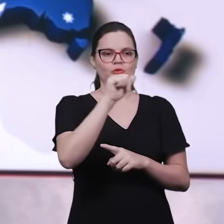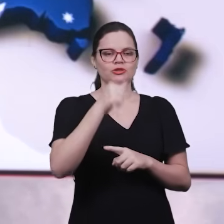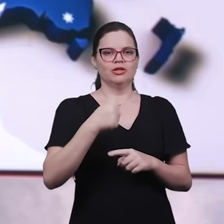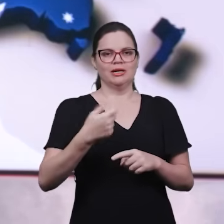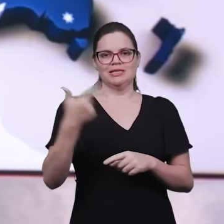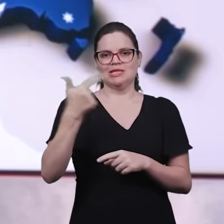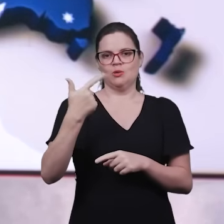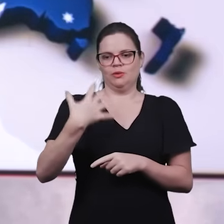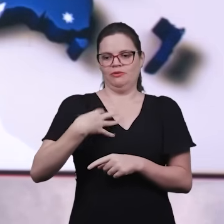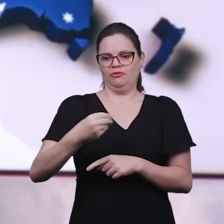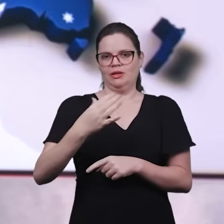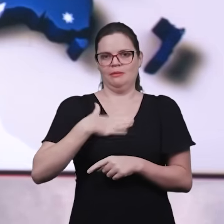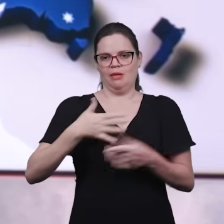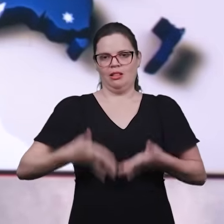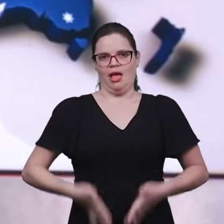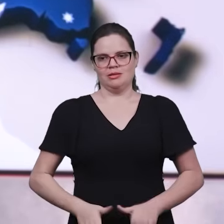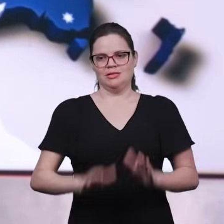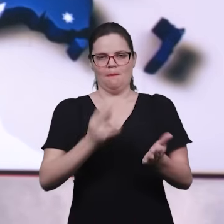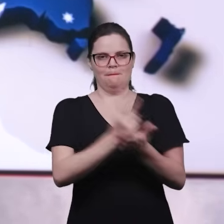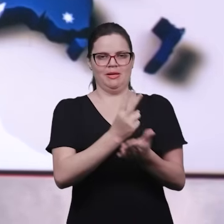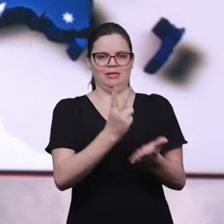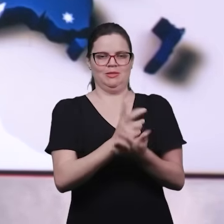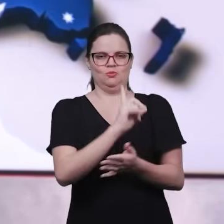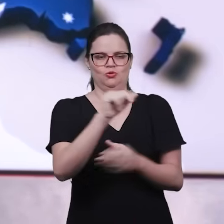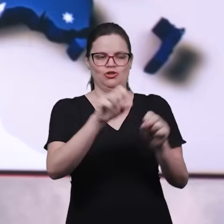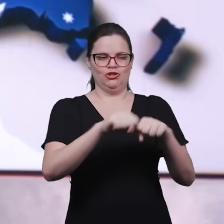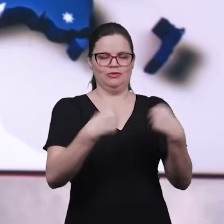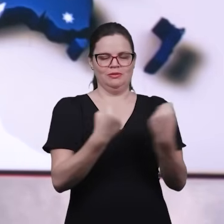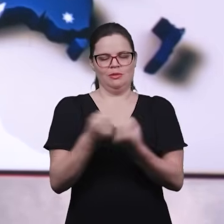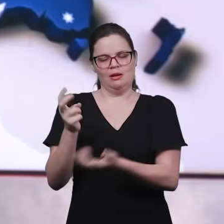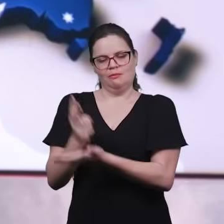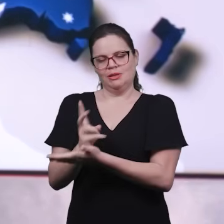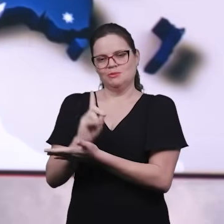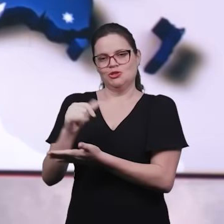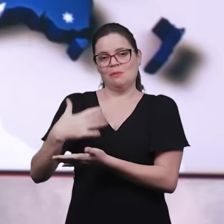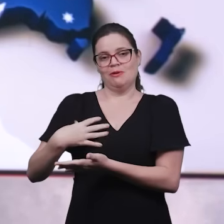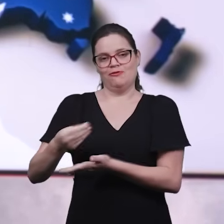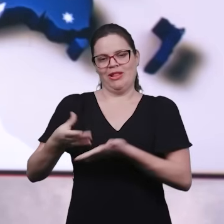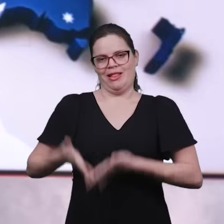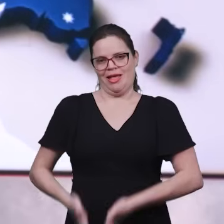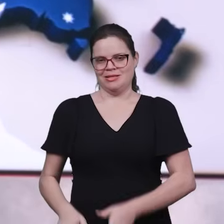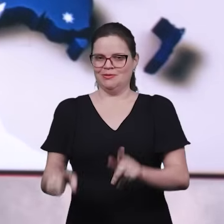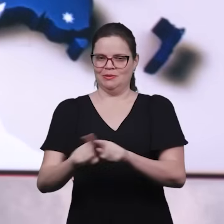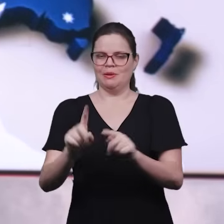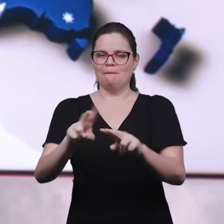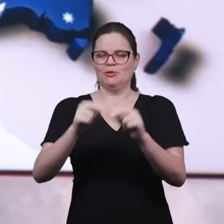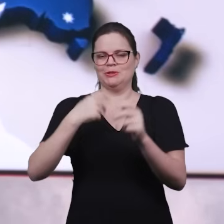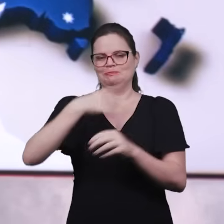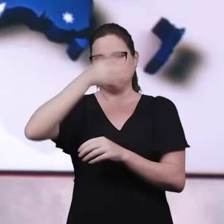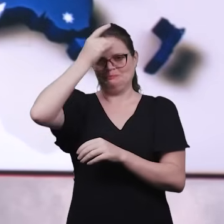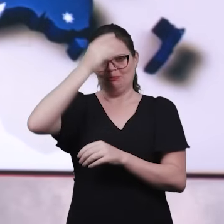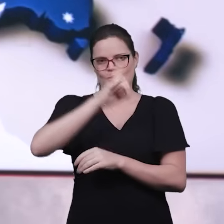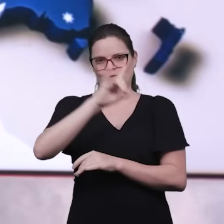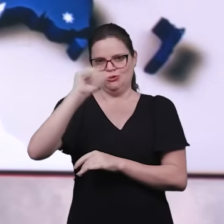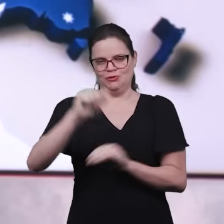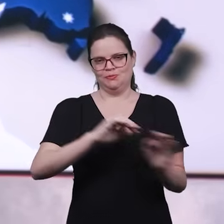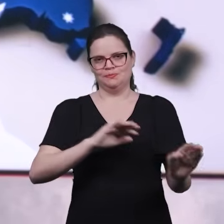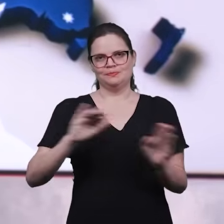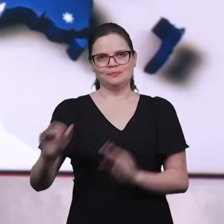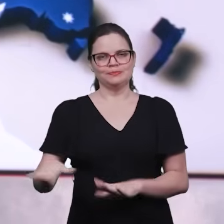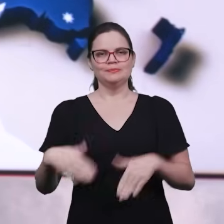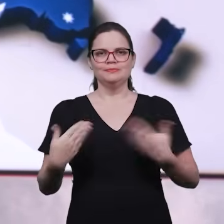segunda filha nasceu. Muito bem. Então, nosso início no exterior foi